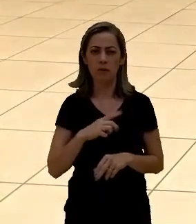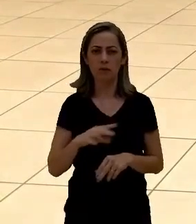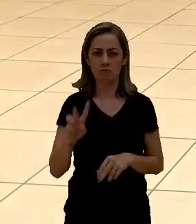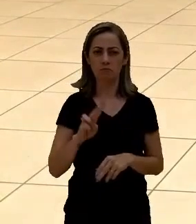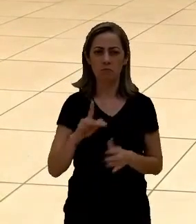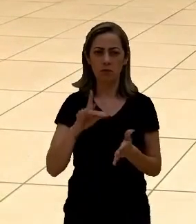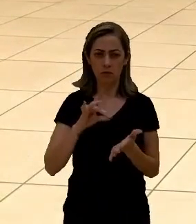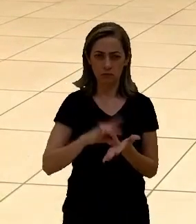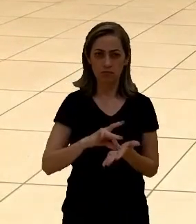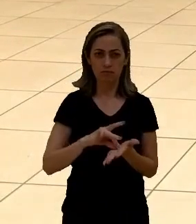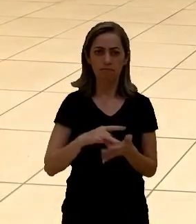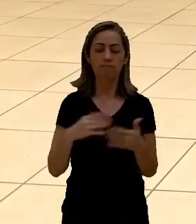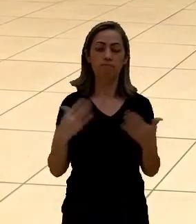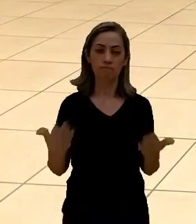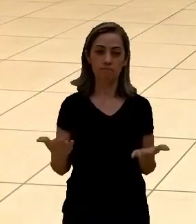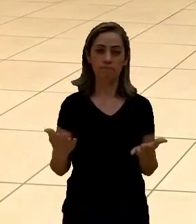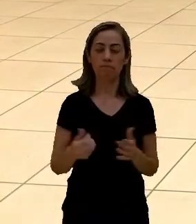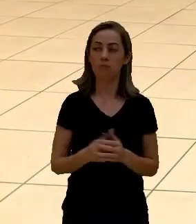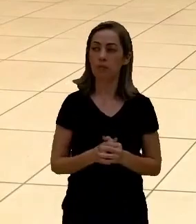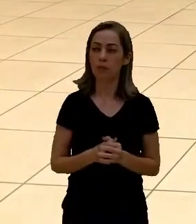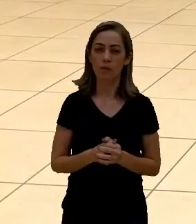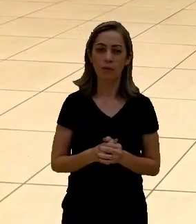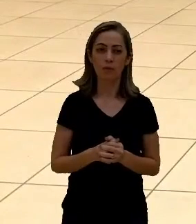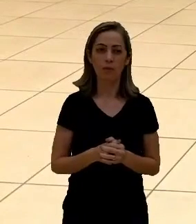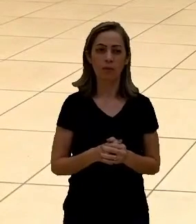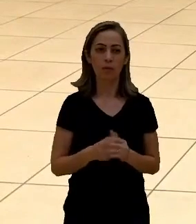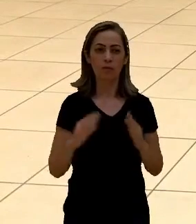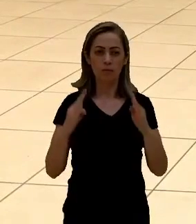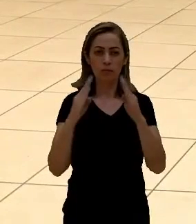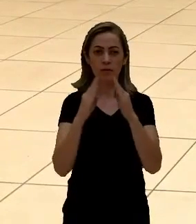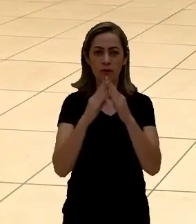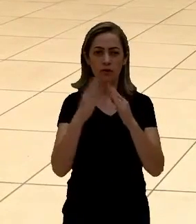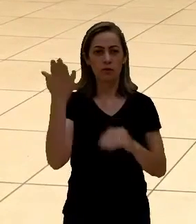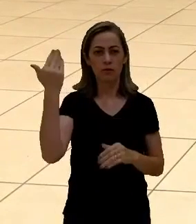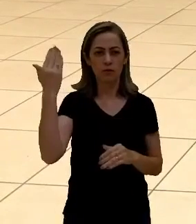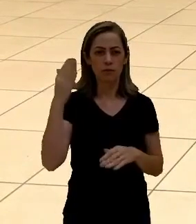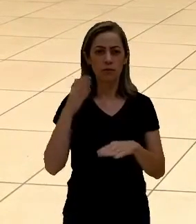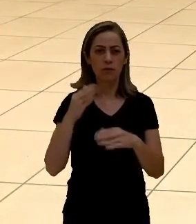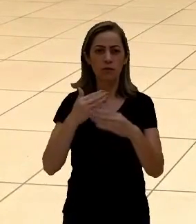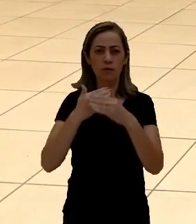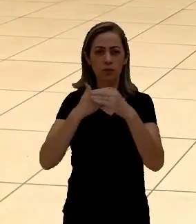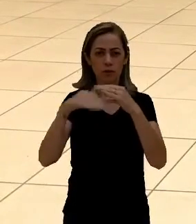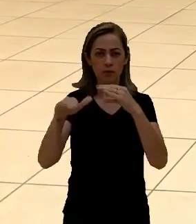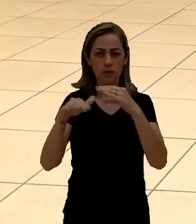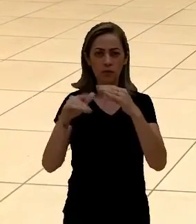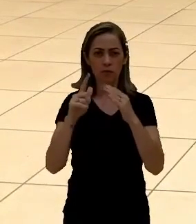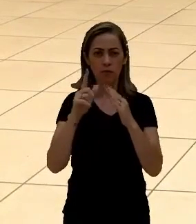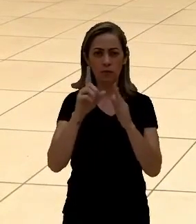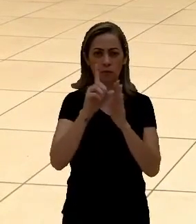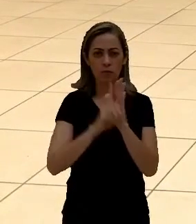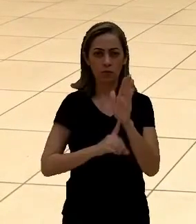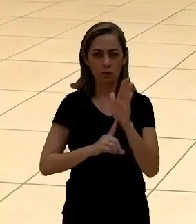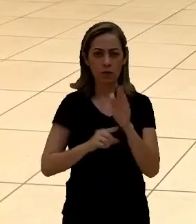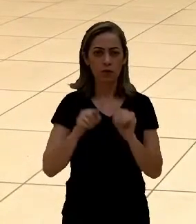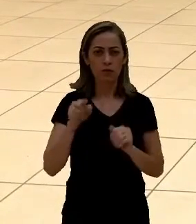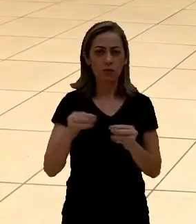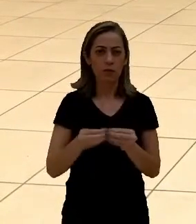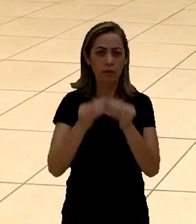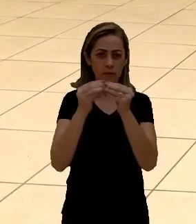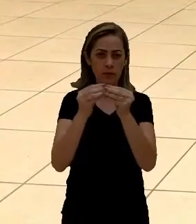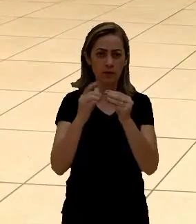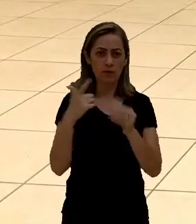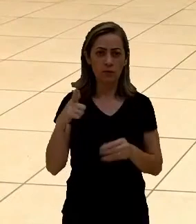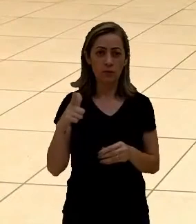segundo o Cardeal Sara que mandou um documento esses tempo atrás esta missa não tem validade de